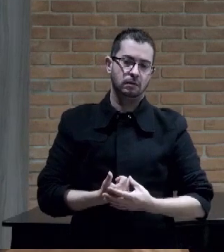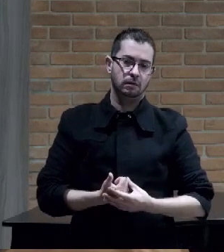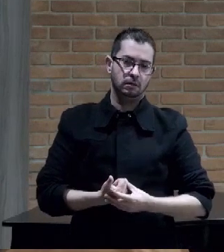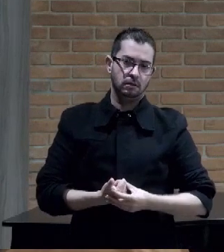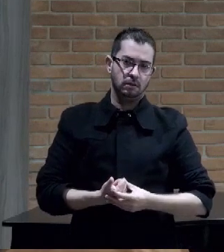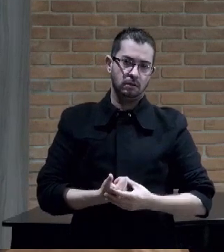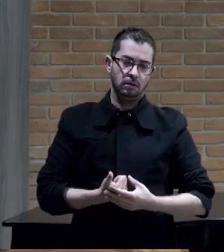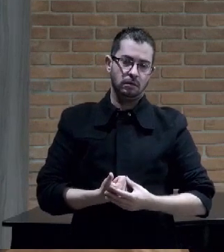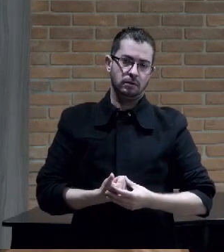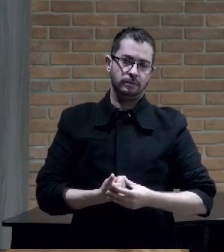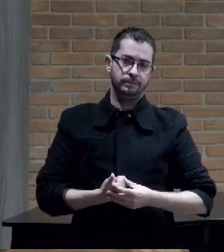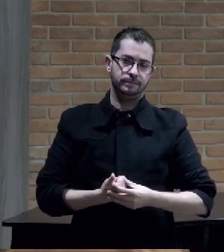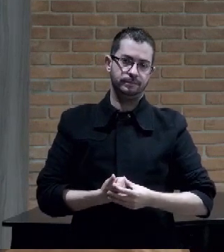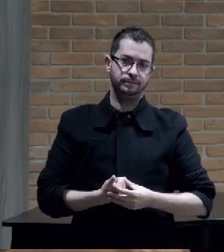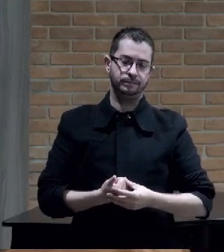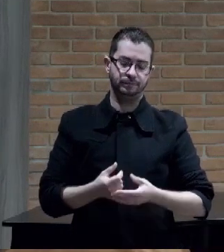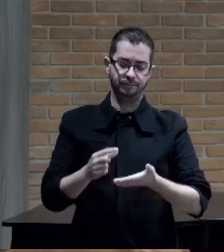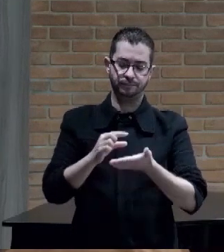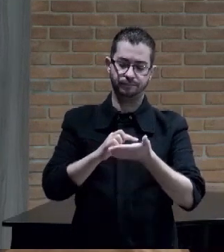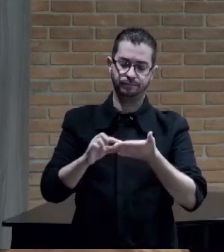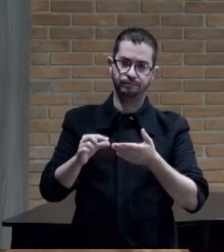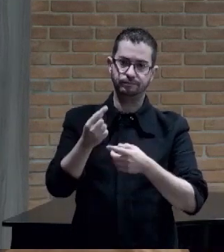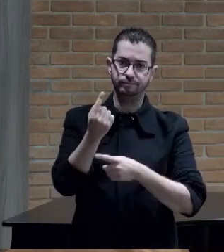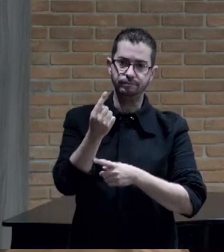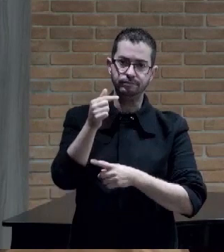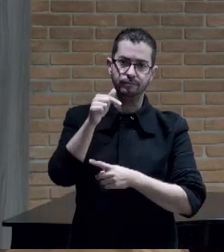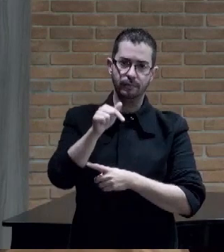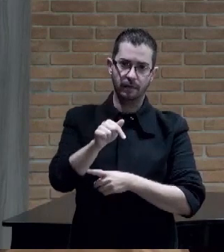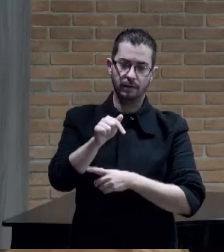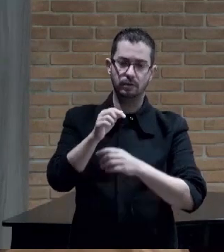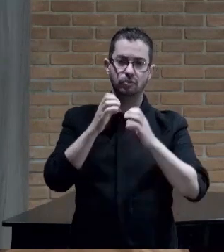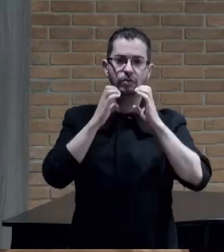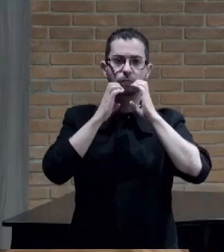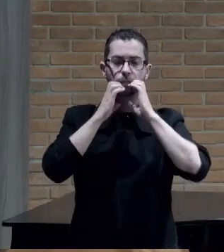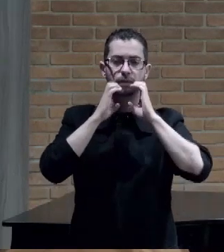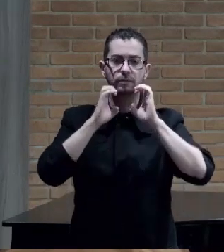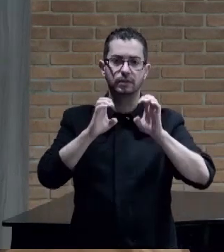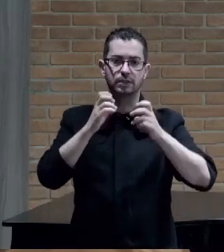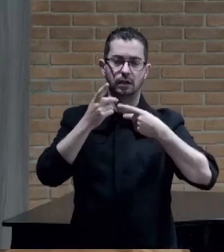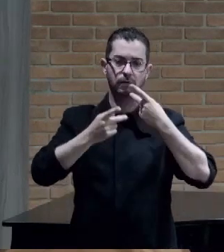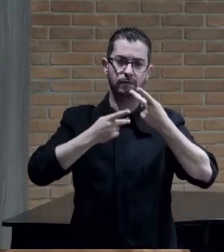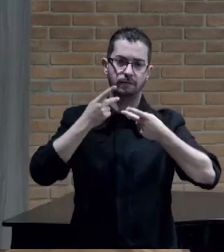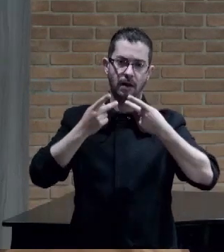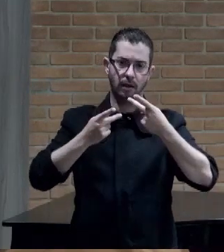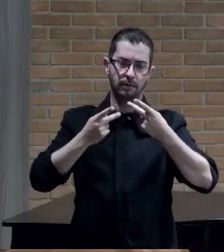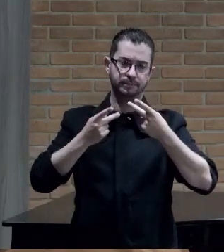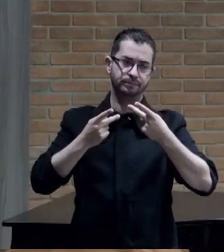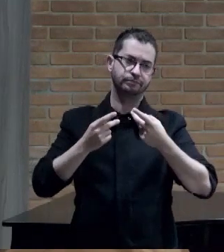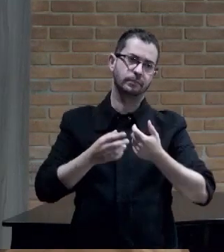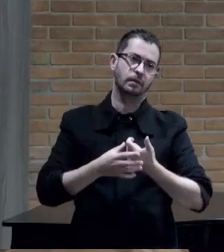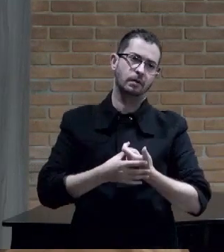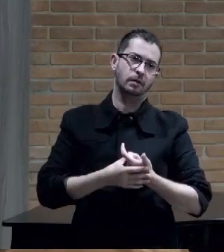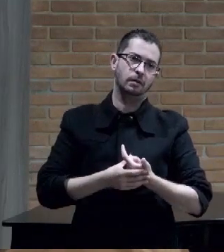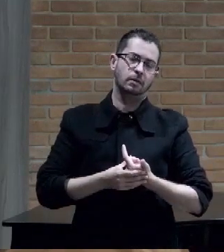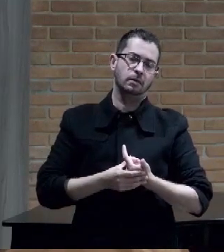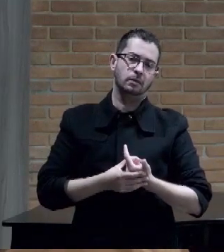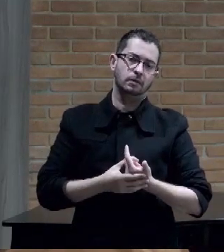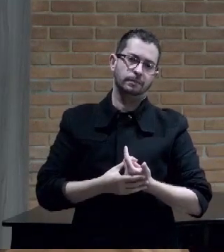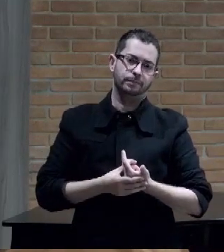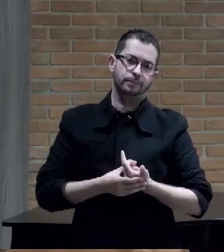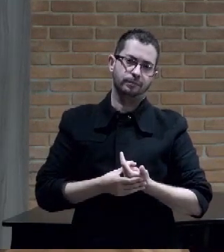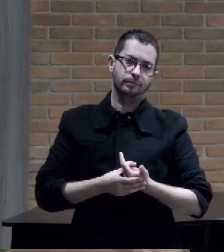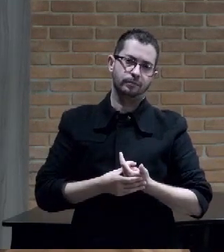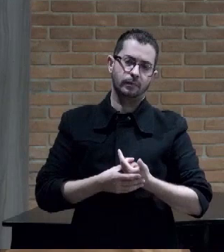Então, o que encontramos no versículo 17 é que no Evangelho, encontramos no versículo 17